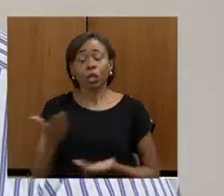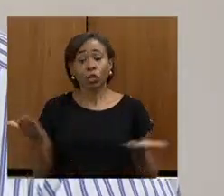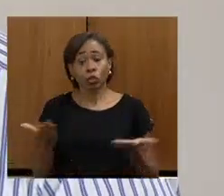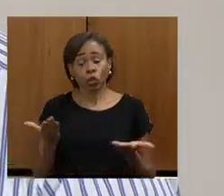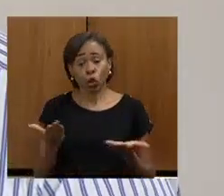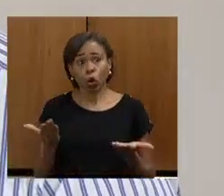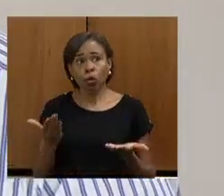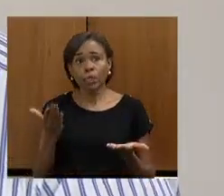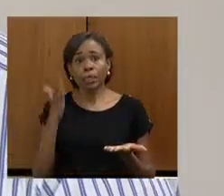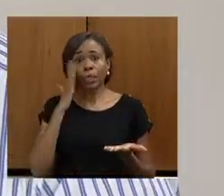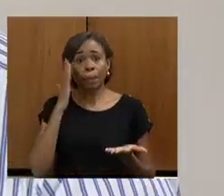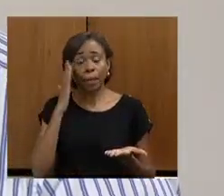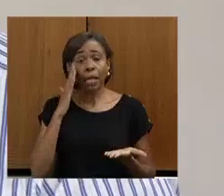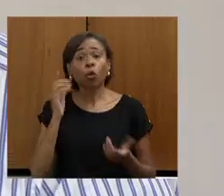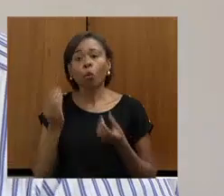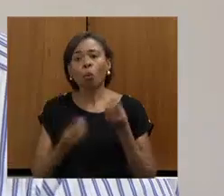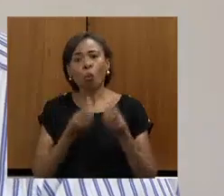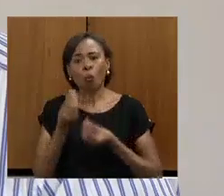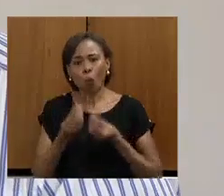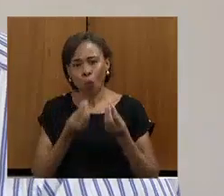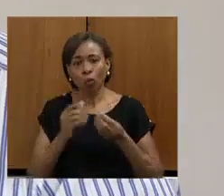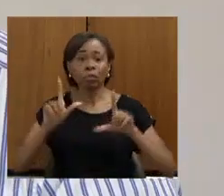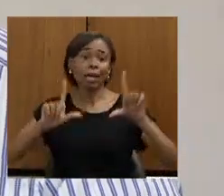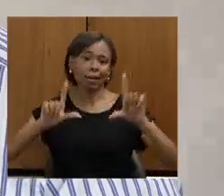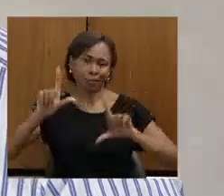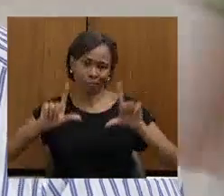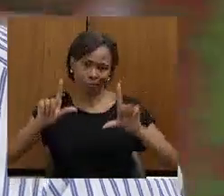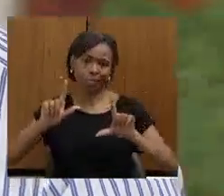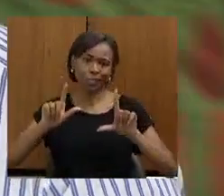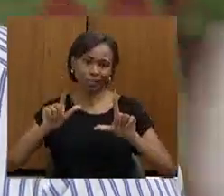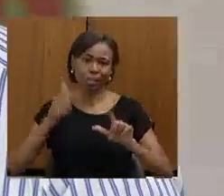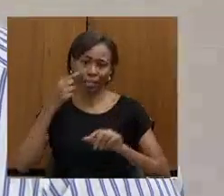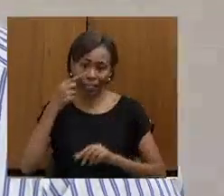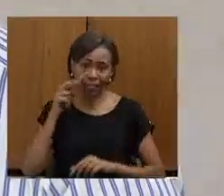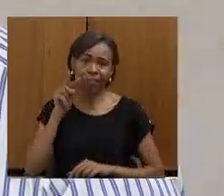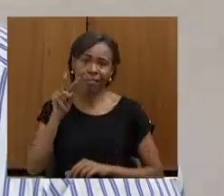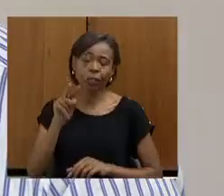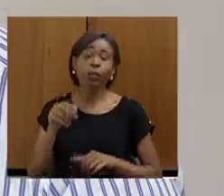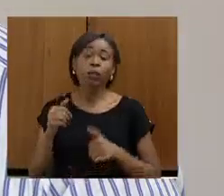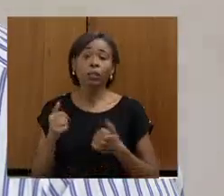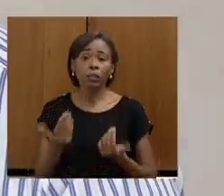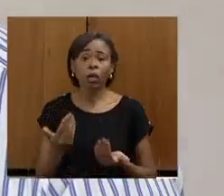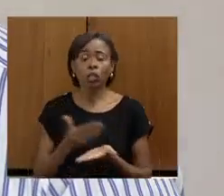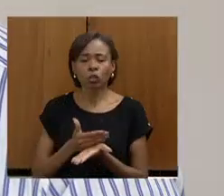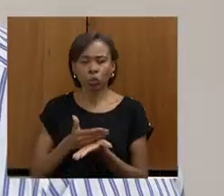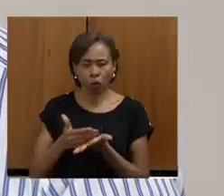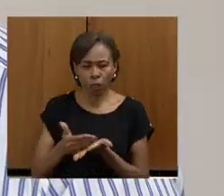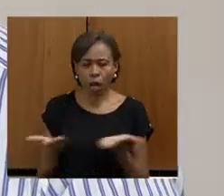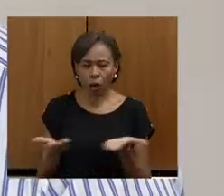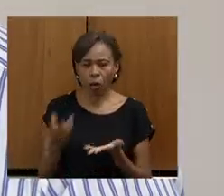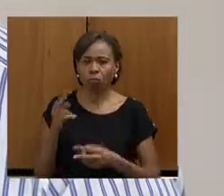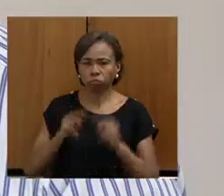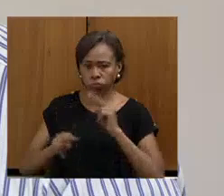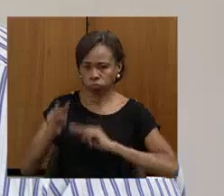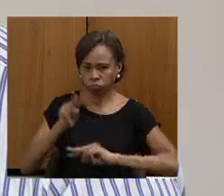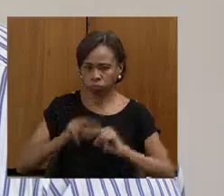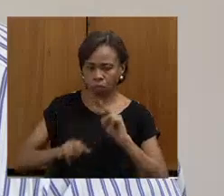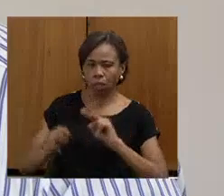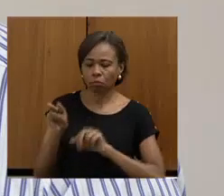também através da mídia no início do mês e estamos começando, iniciando as averiguações